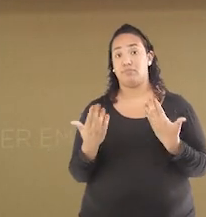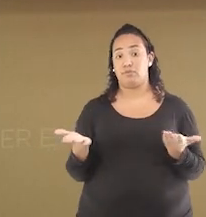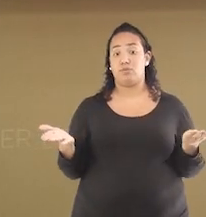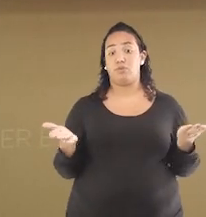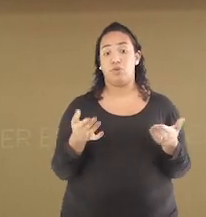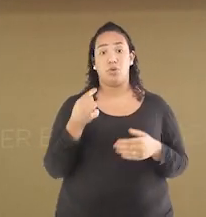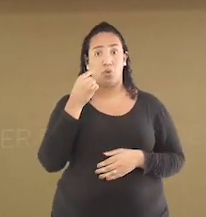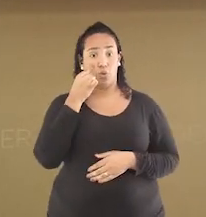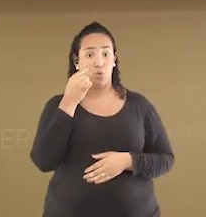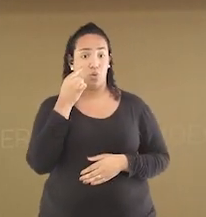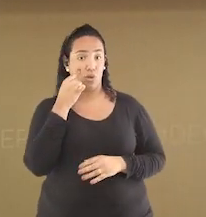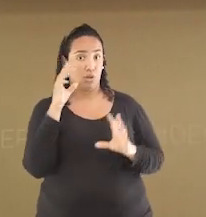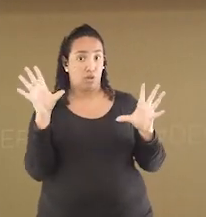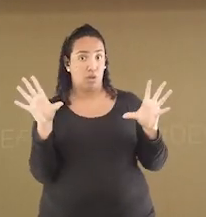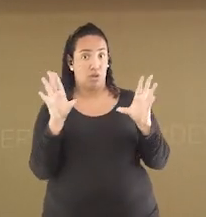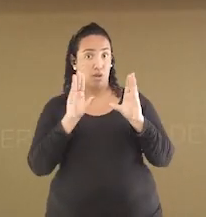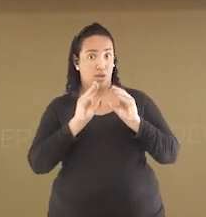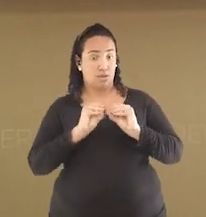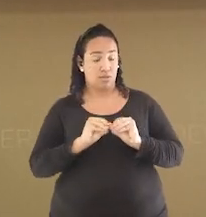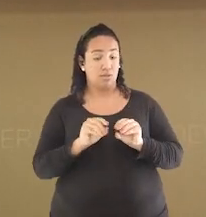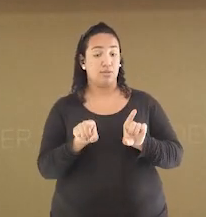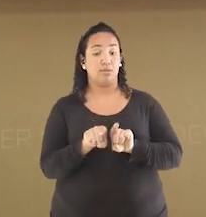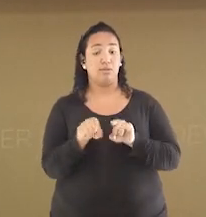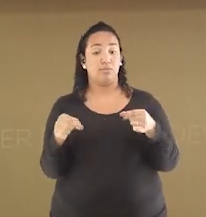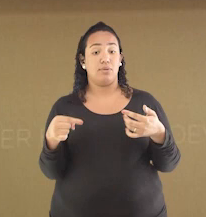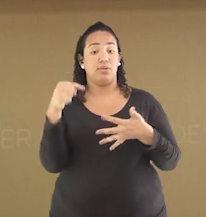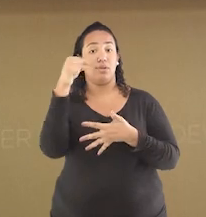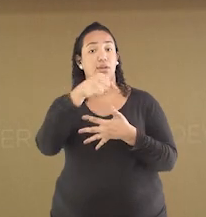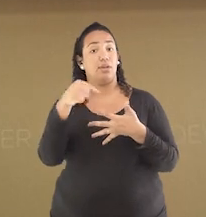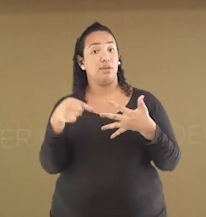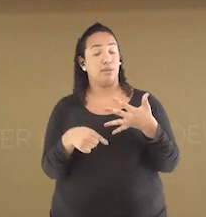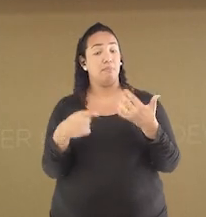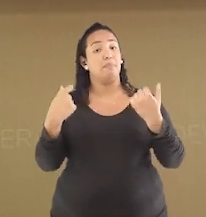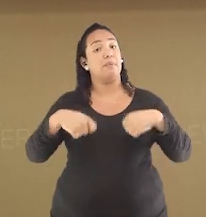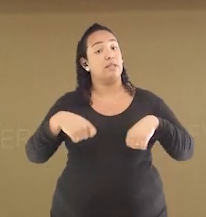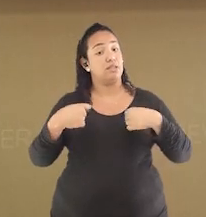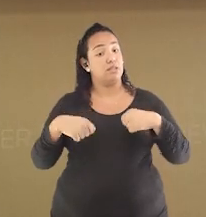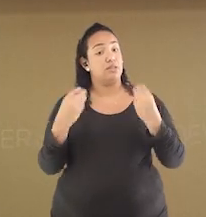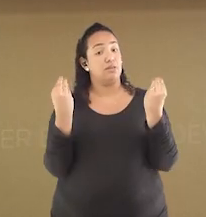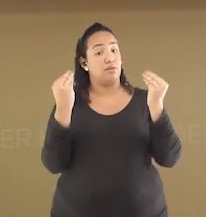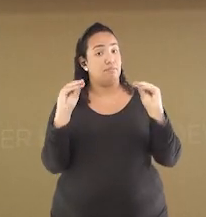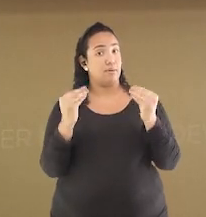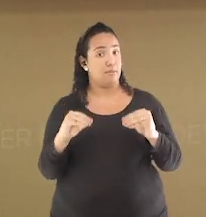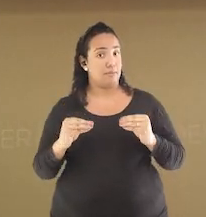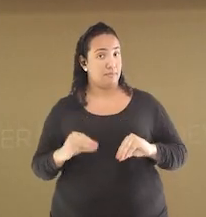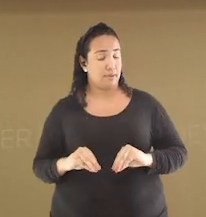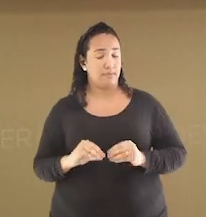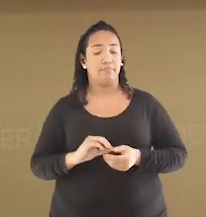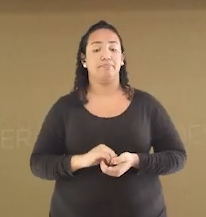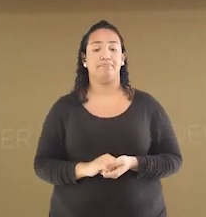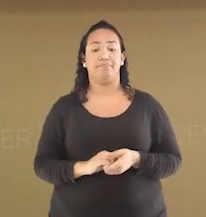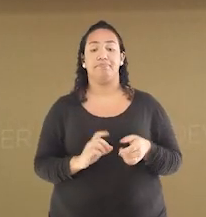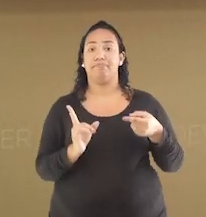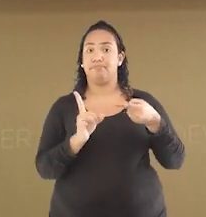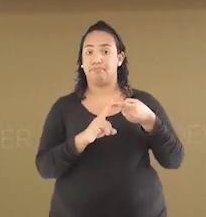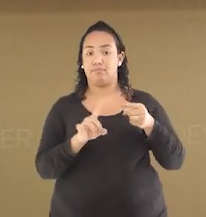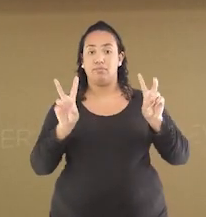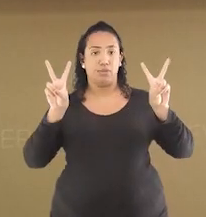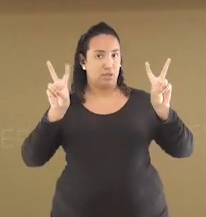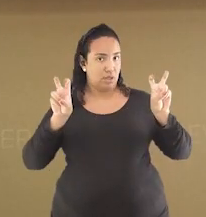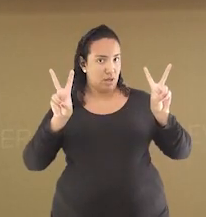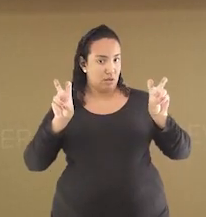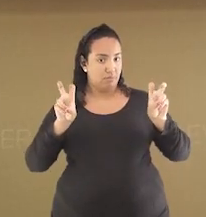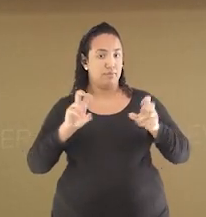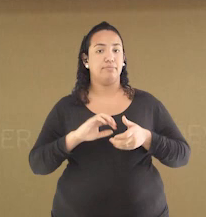Observe aqui comigo a resenha e os elementos que precisam ter em uma resenha crítica.